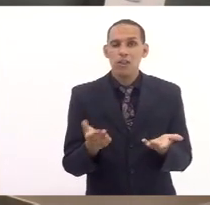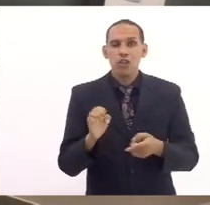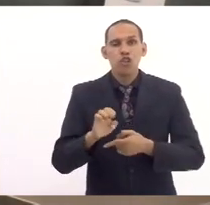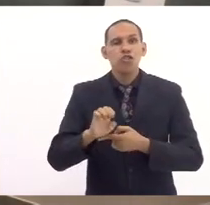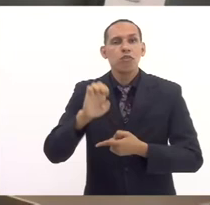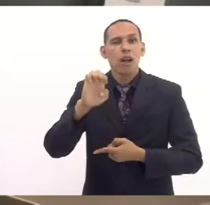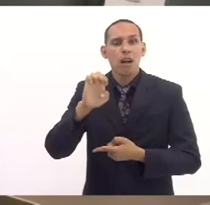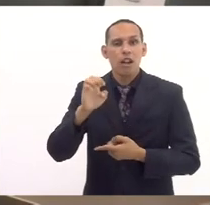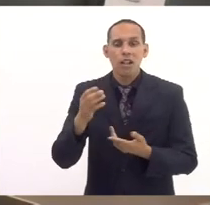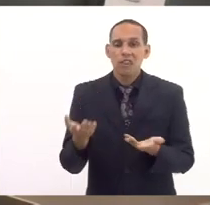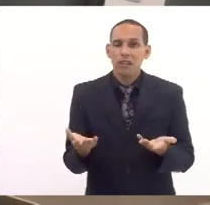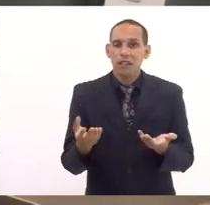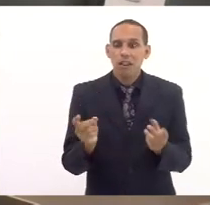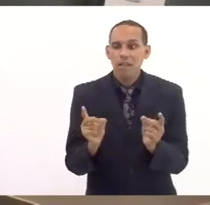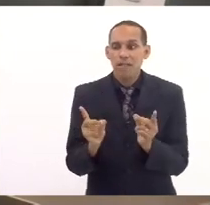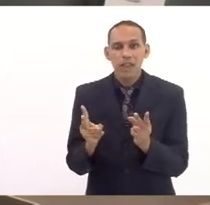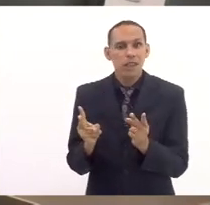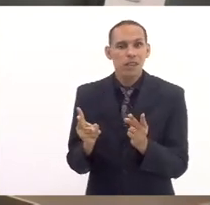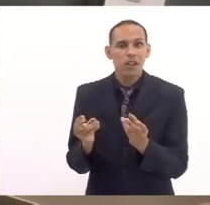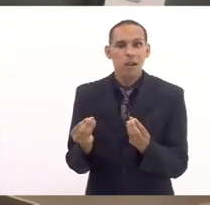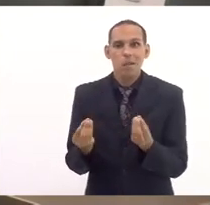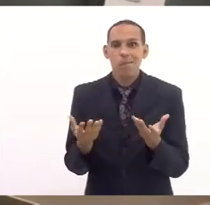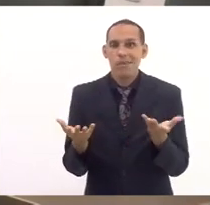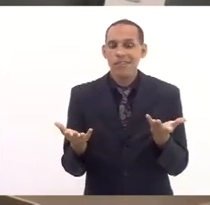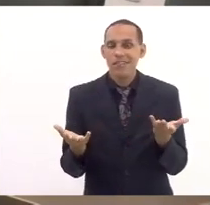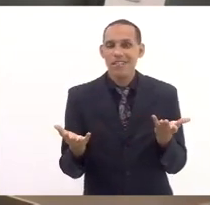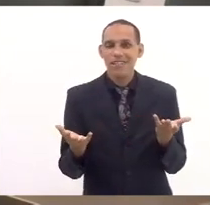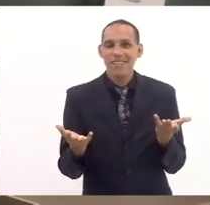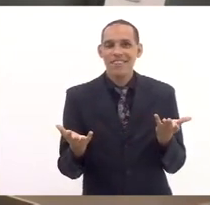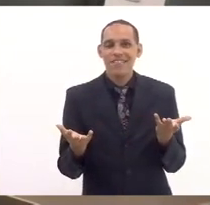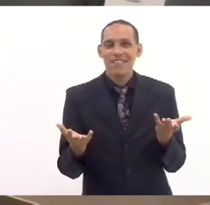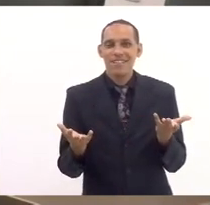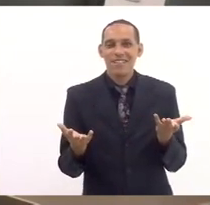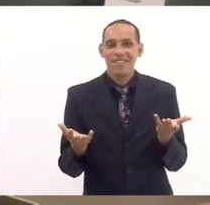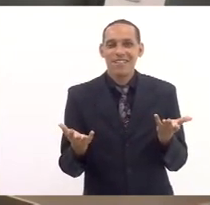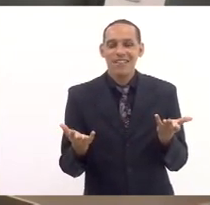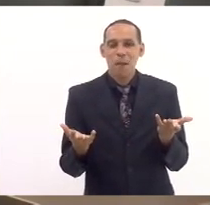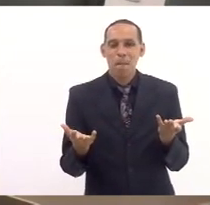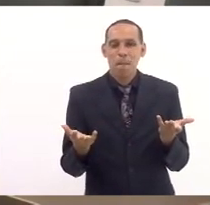Estado vende uma coisa,